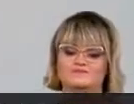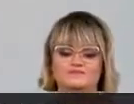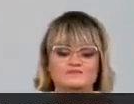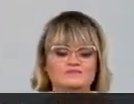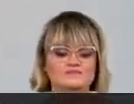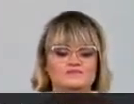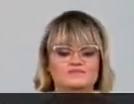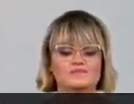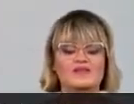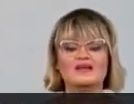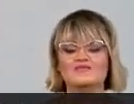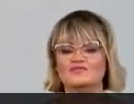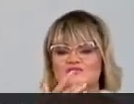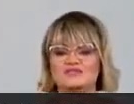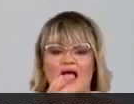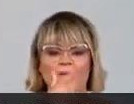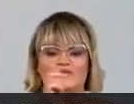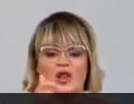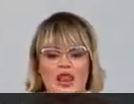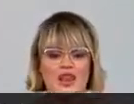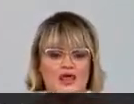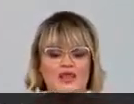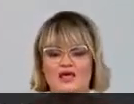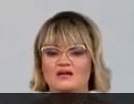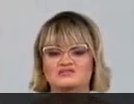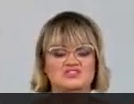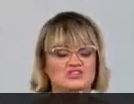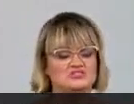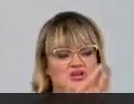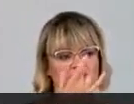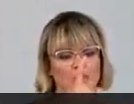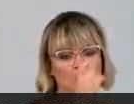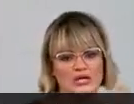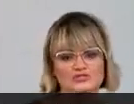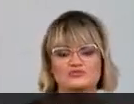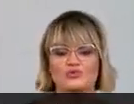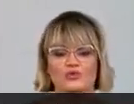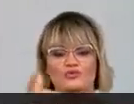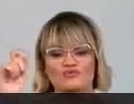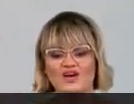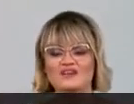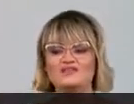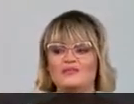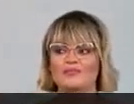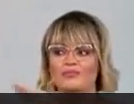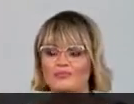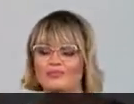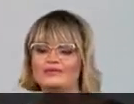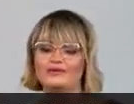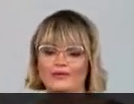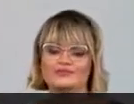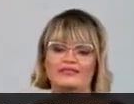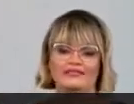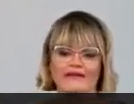O descarte inadequado dos medicamentos, seja no lixo comum ou no vaso sanitário, ele vai acabar alcançando o meio ambiente de alguma forma, o